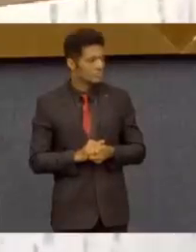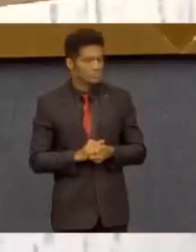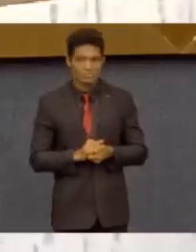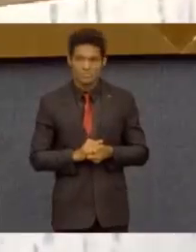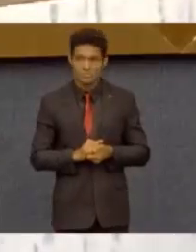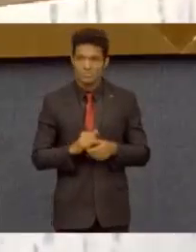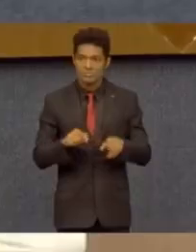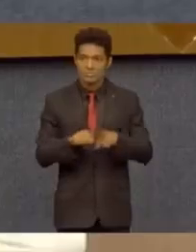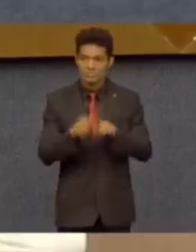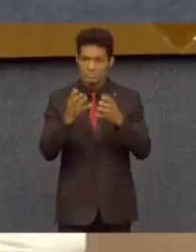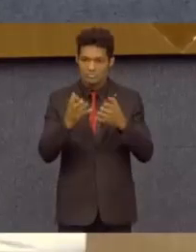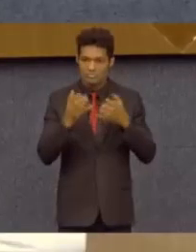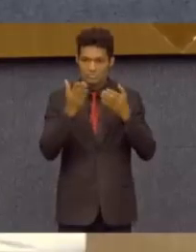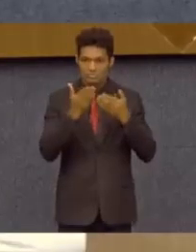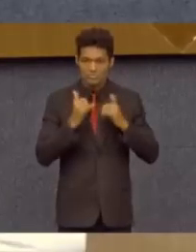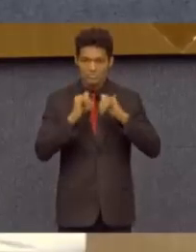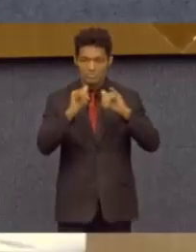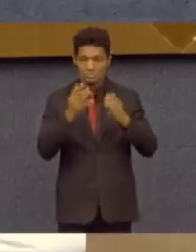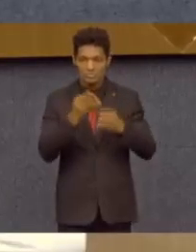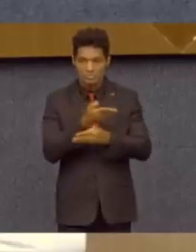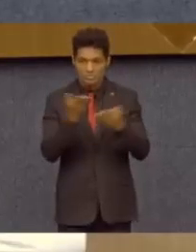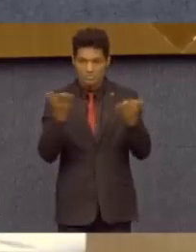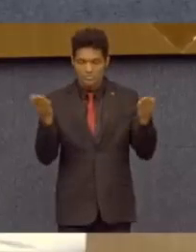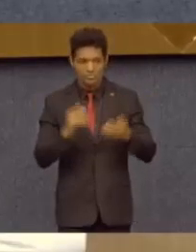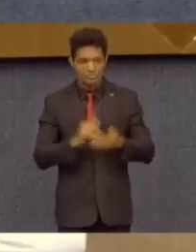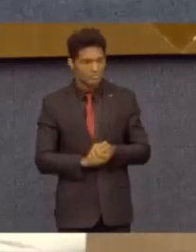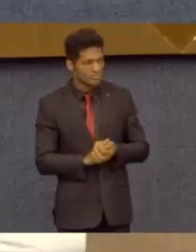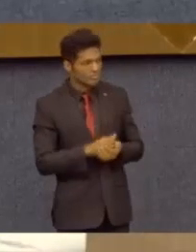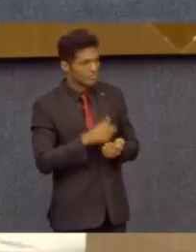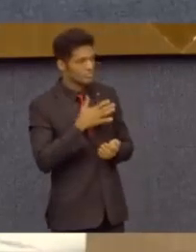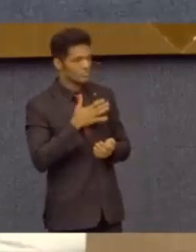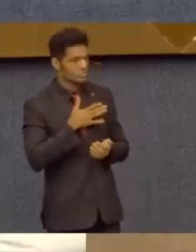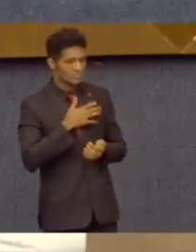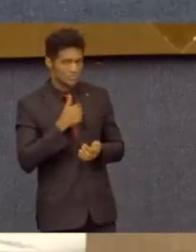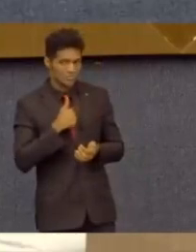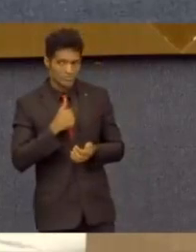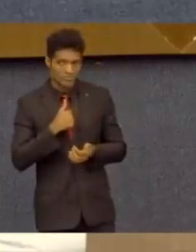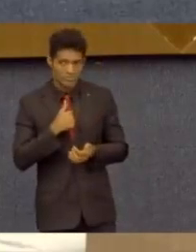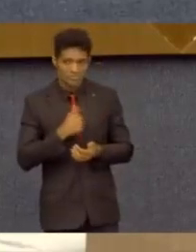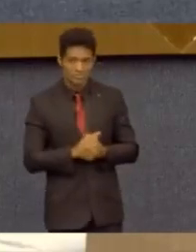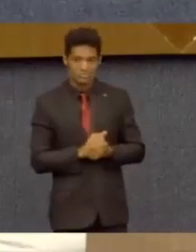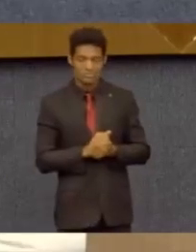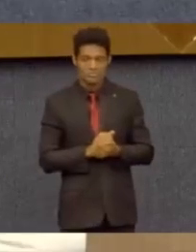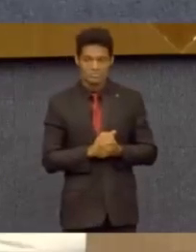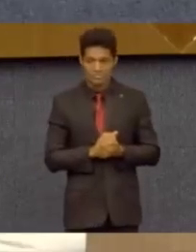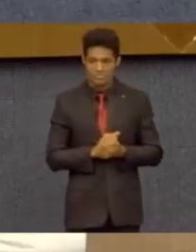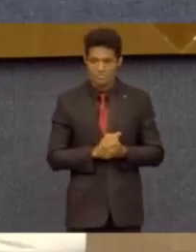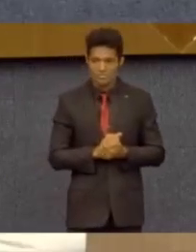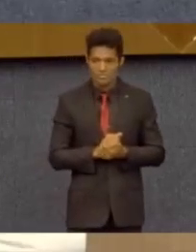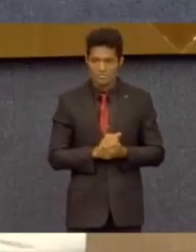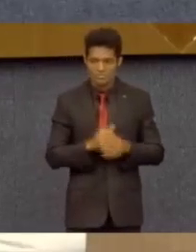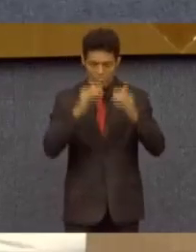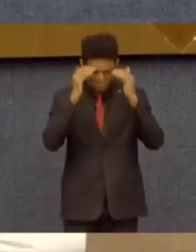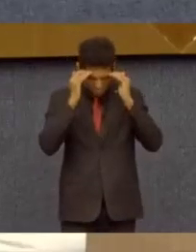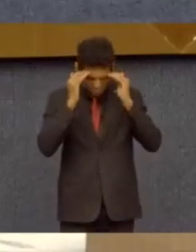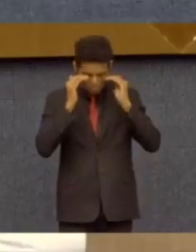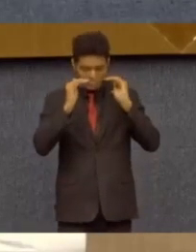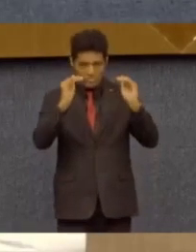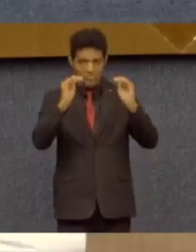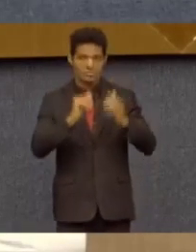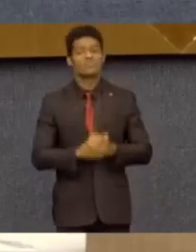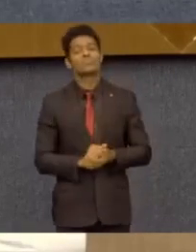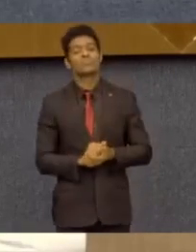Queria dizer a todos vocês que, para mim, foi e está sendo uma honra muito